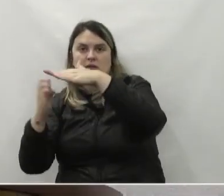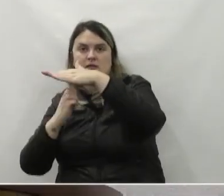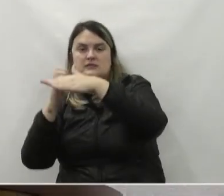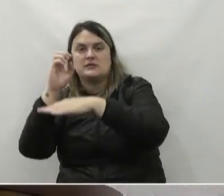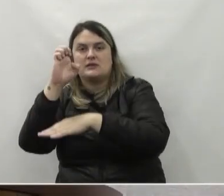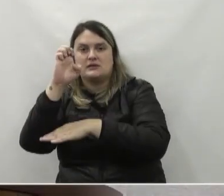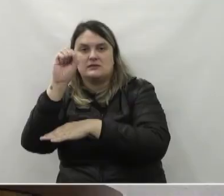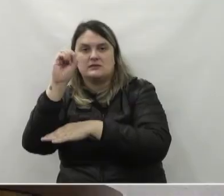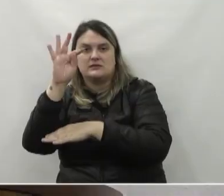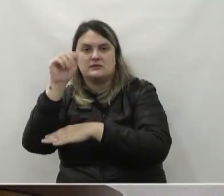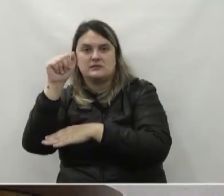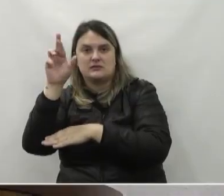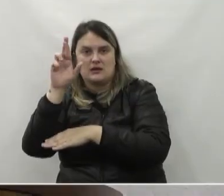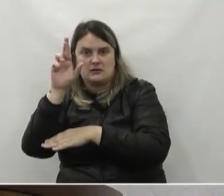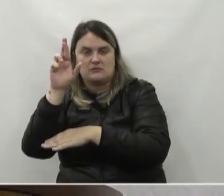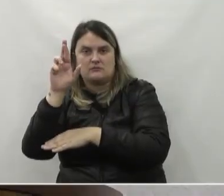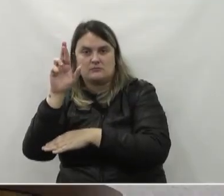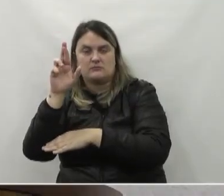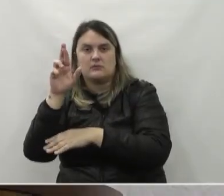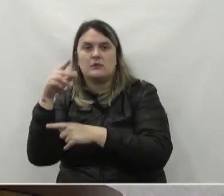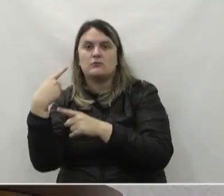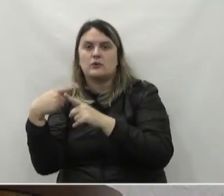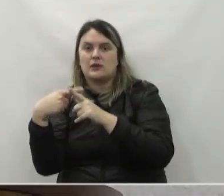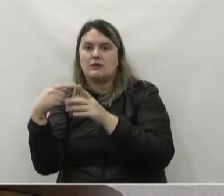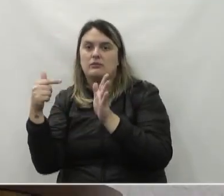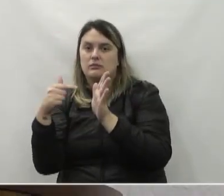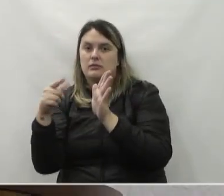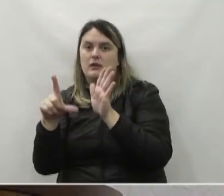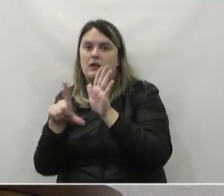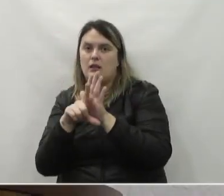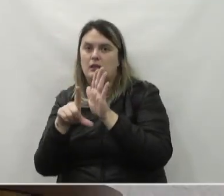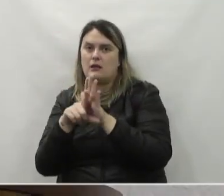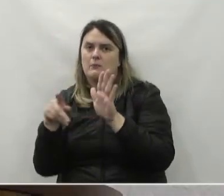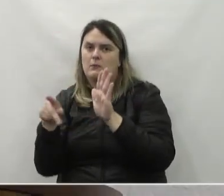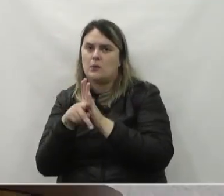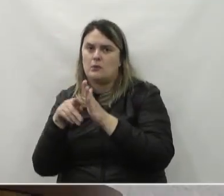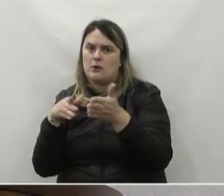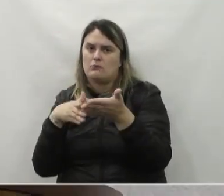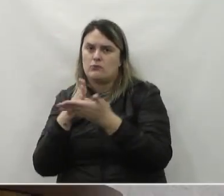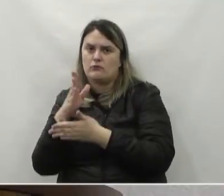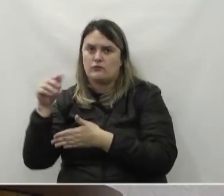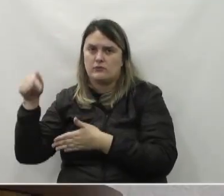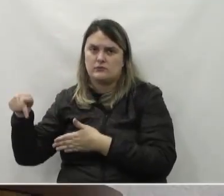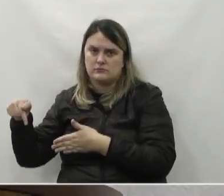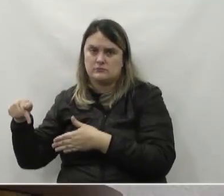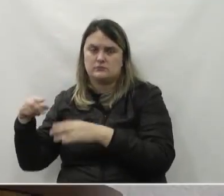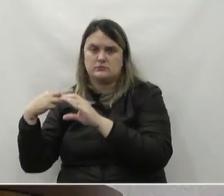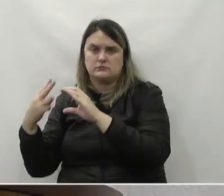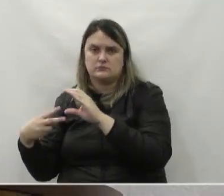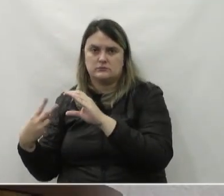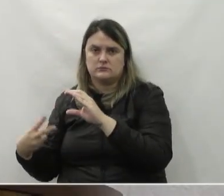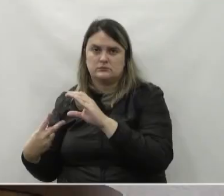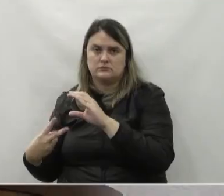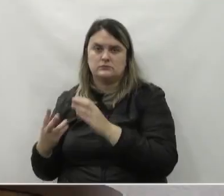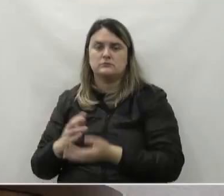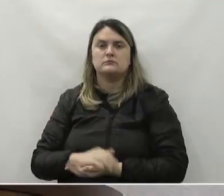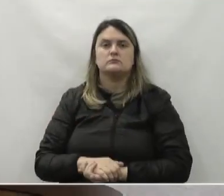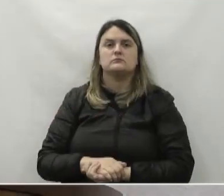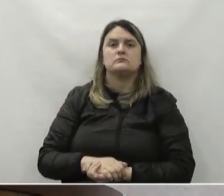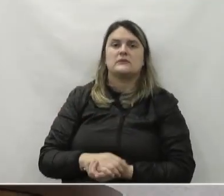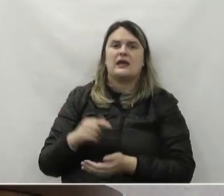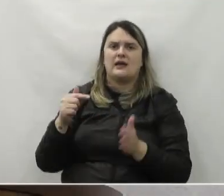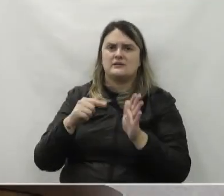passe aí a usar a nossa lei, né, que foi aprovado aqui na Câmara de Vereadores